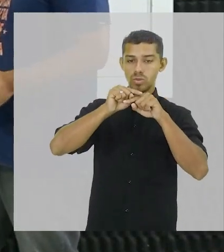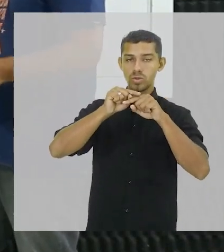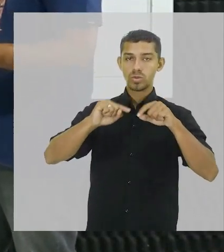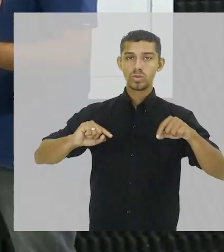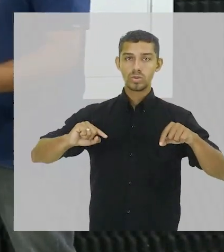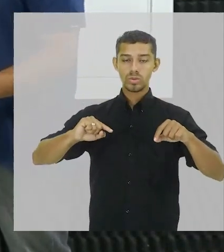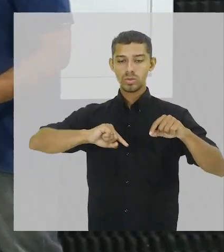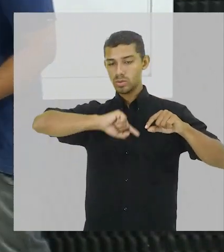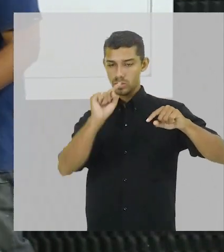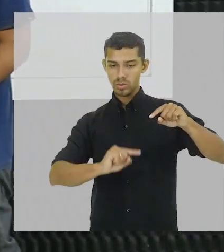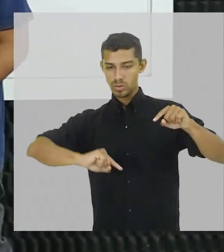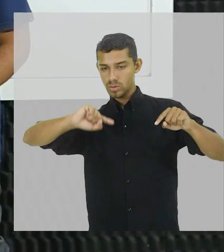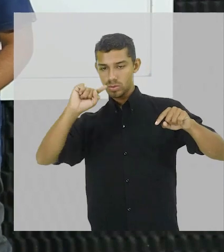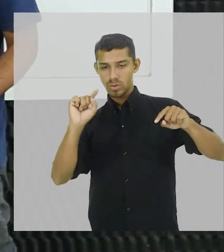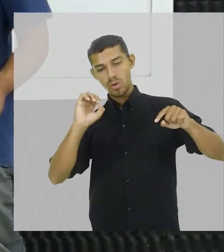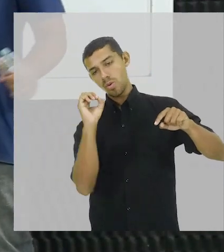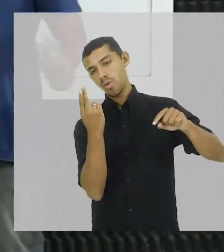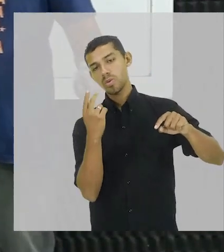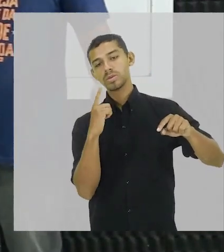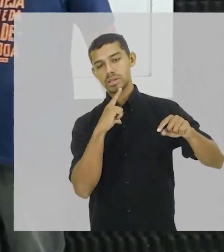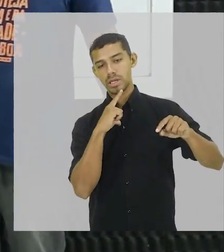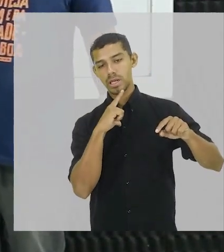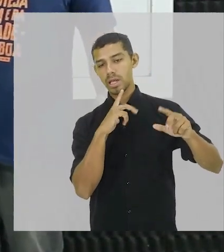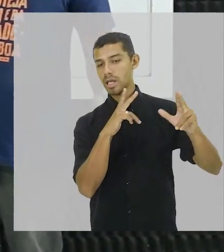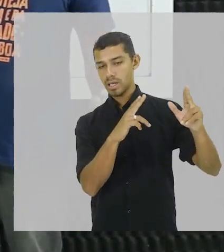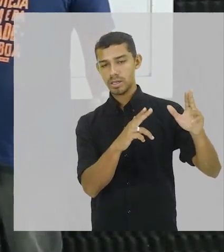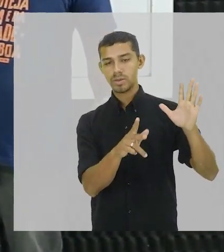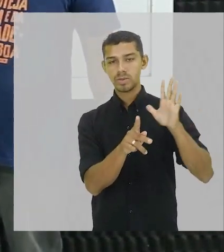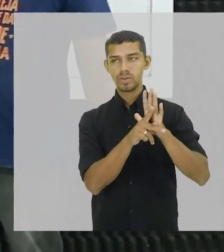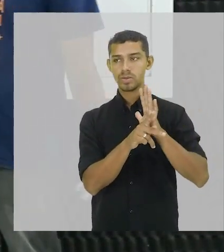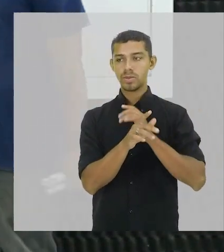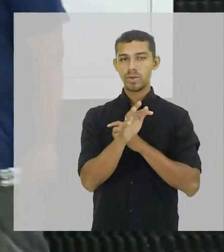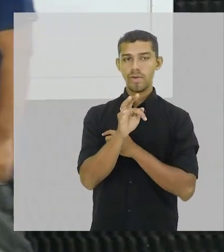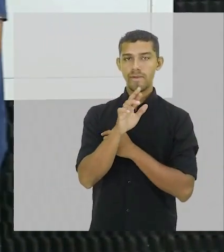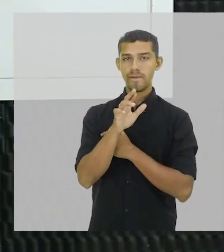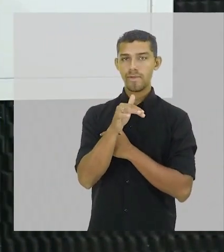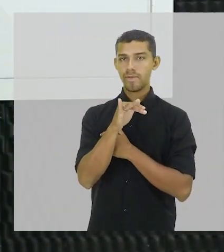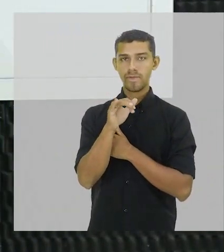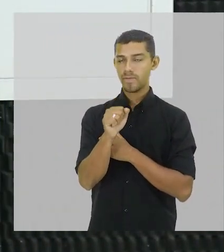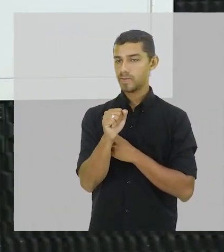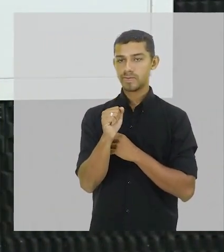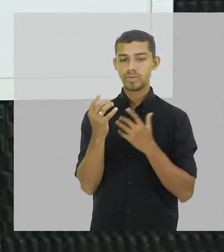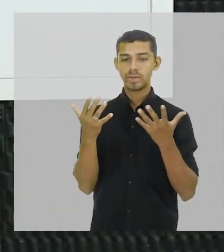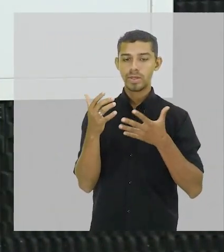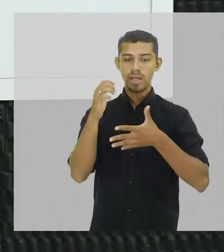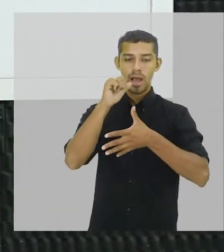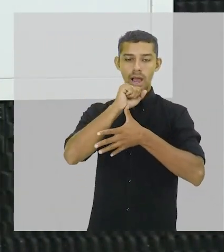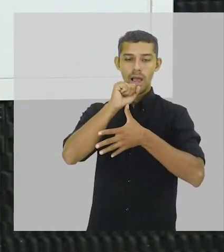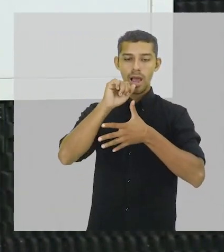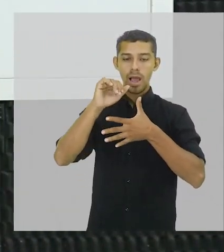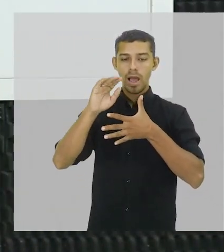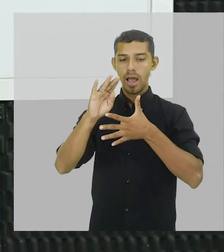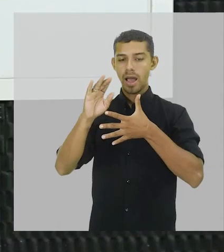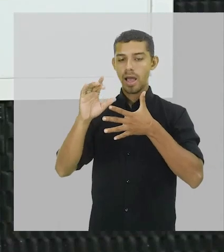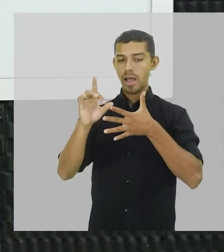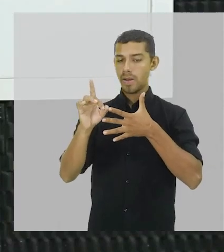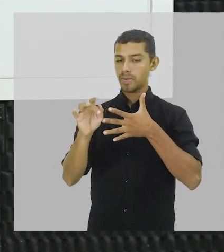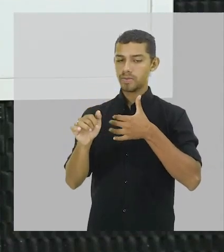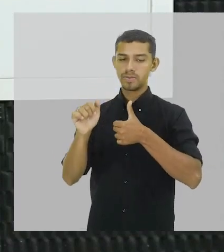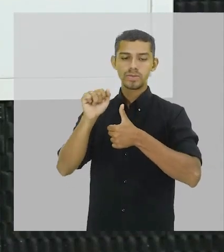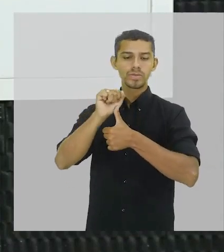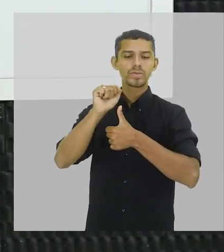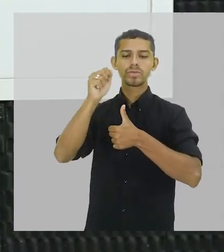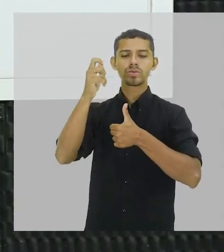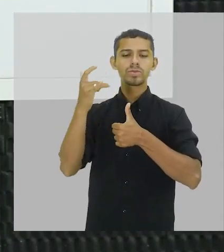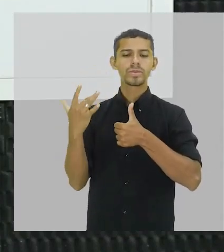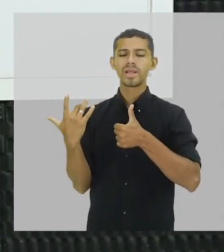ele tem o mesmo comprimento de onda, ou ele tem a mesma frequência, certo? Então vamos lá para as opções. A opção A diz que